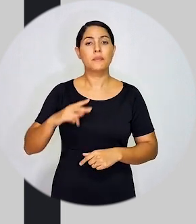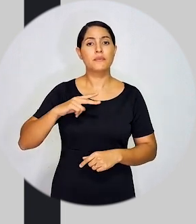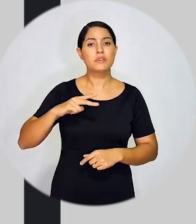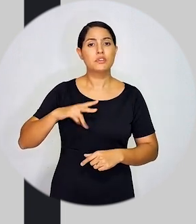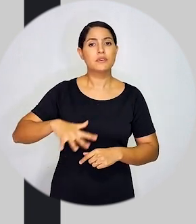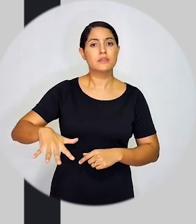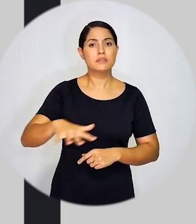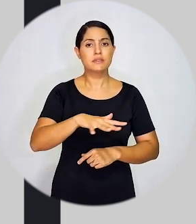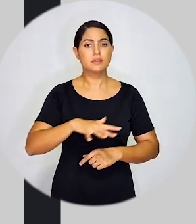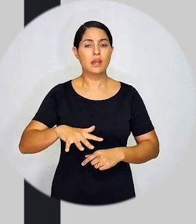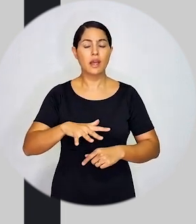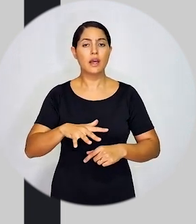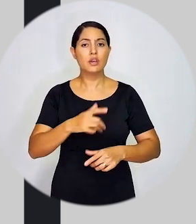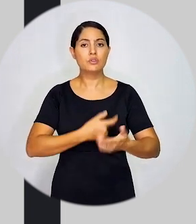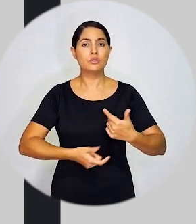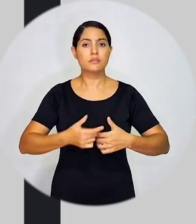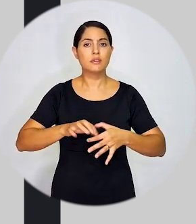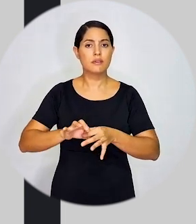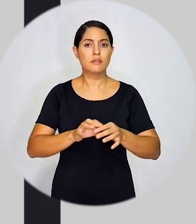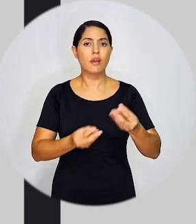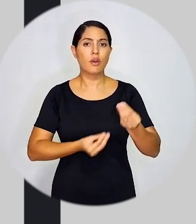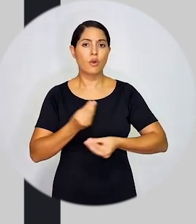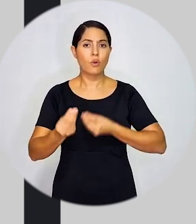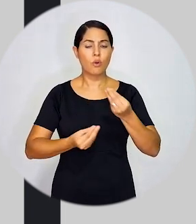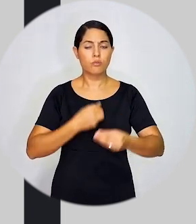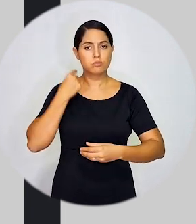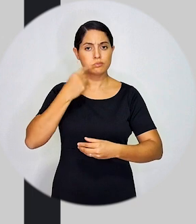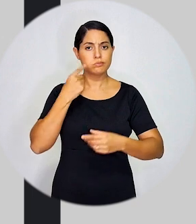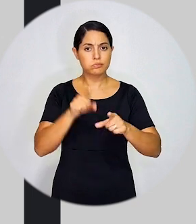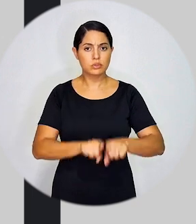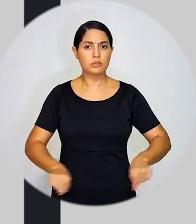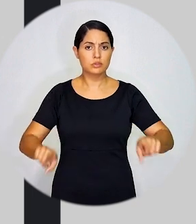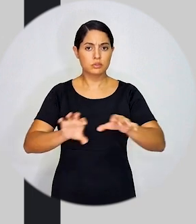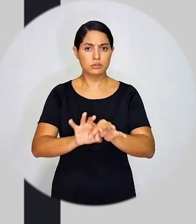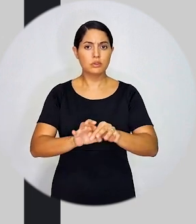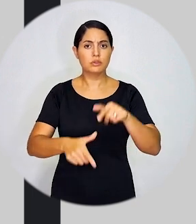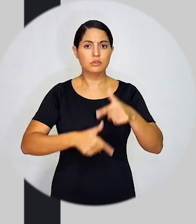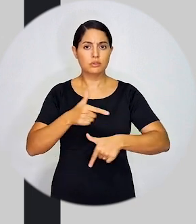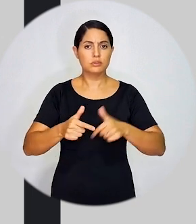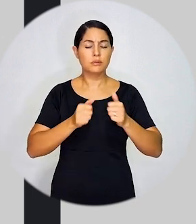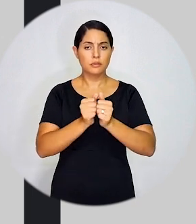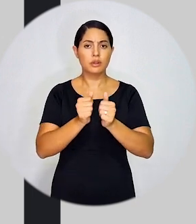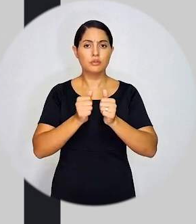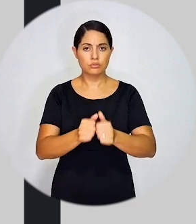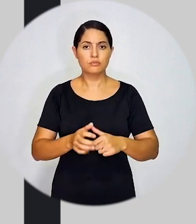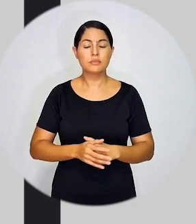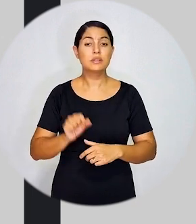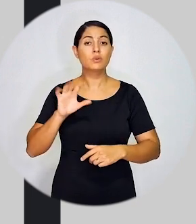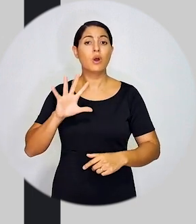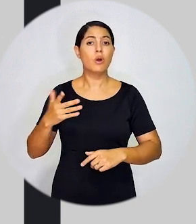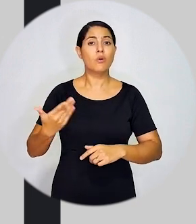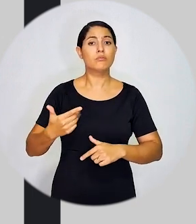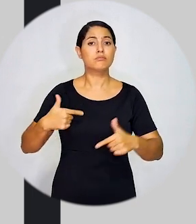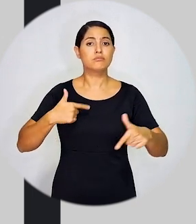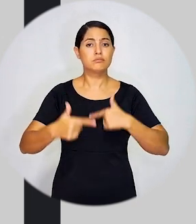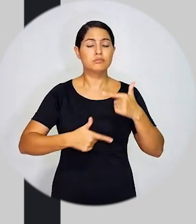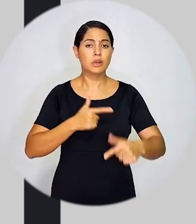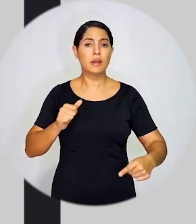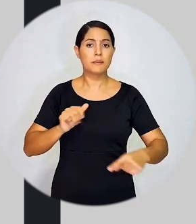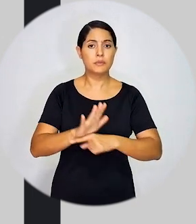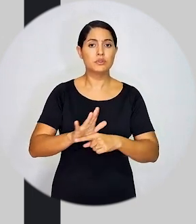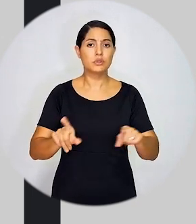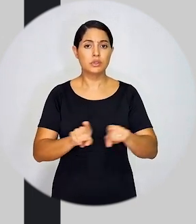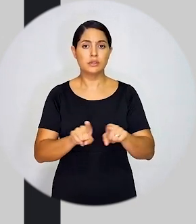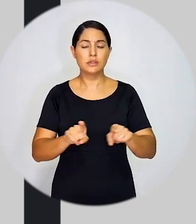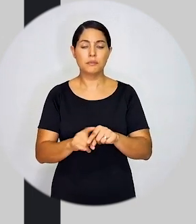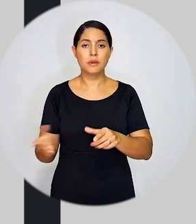as sociedades de advogados, o advogado associado, os limites de impedimentos ao exercício da advocacia e a suspensão de